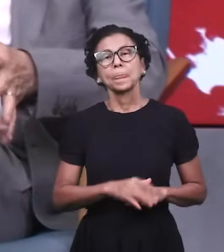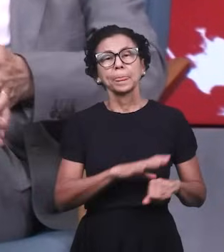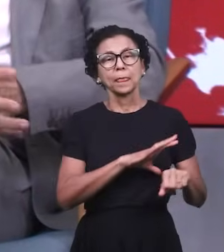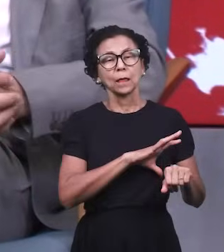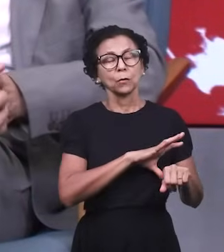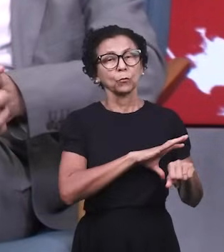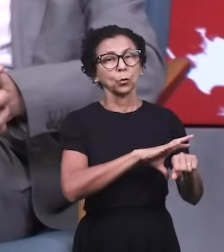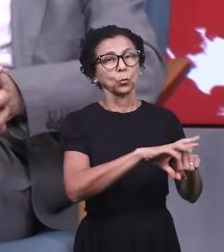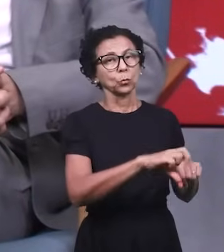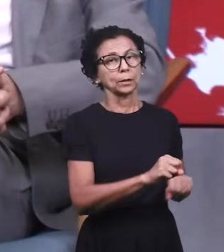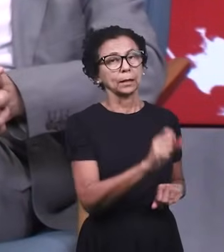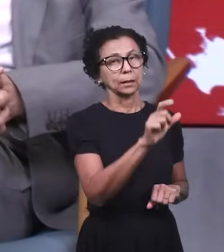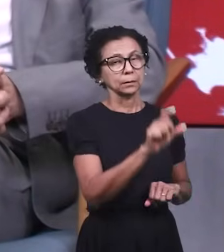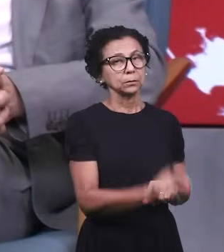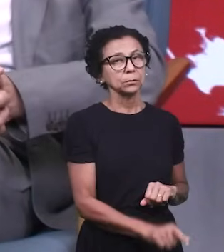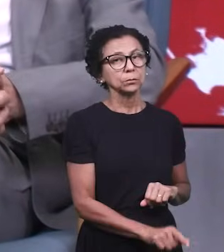rejeitou